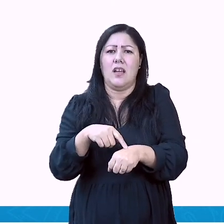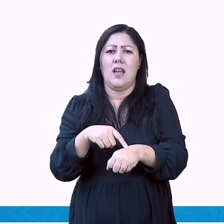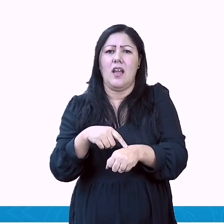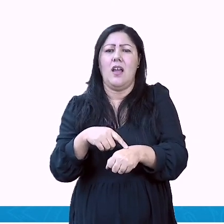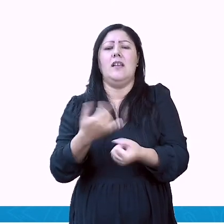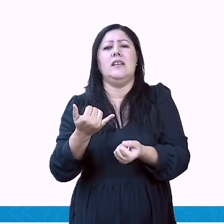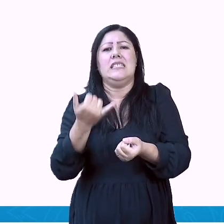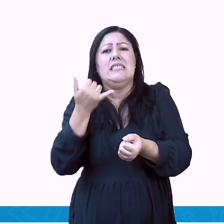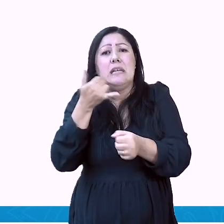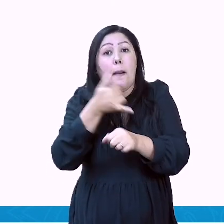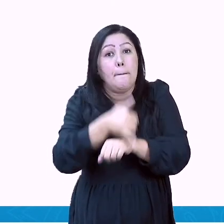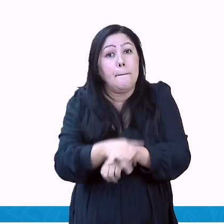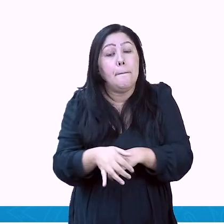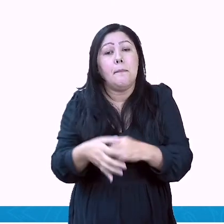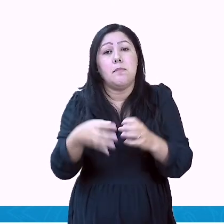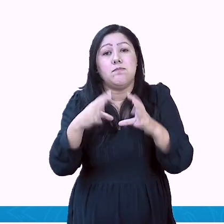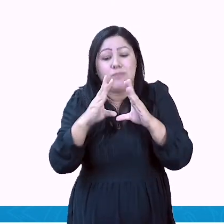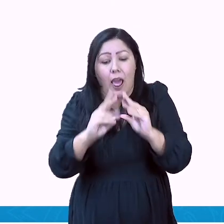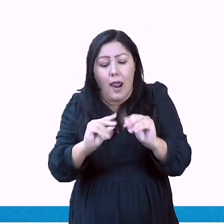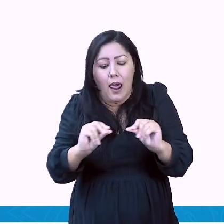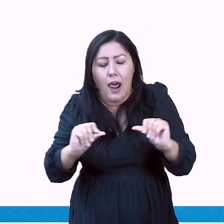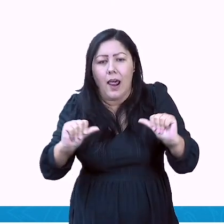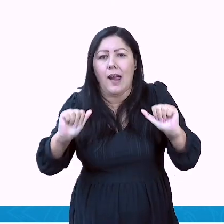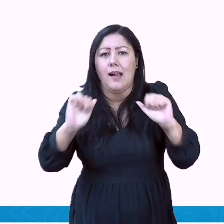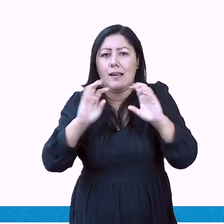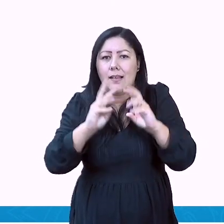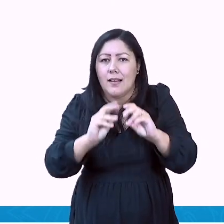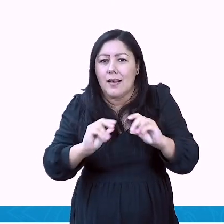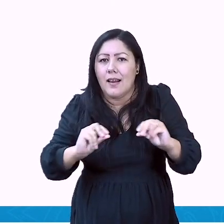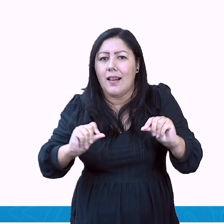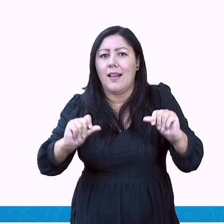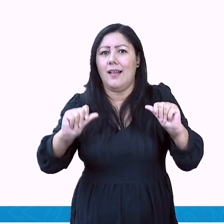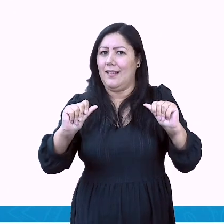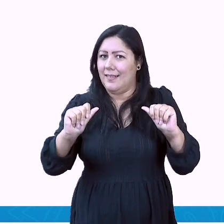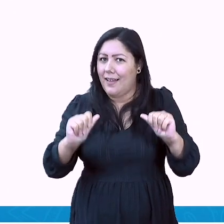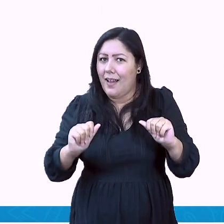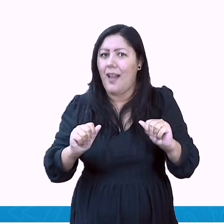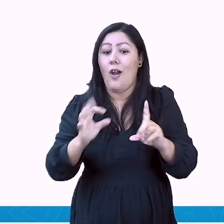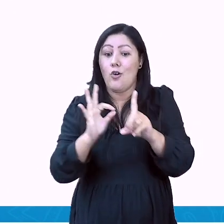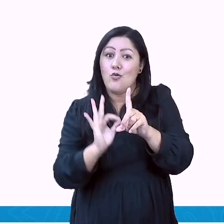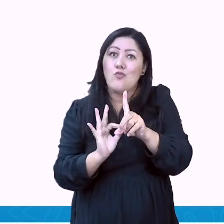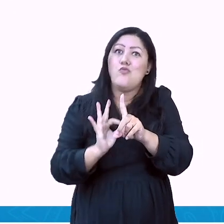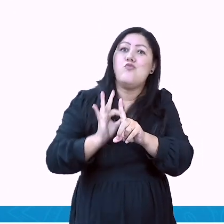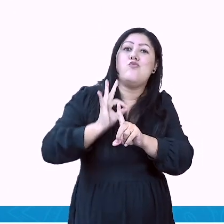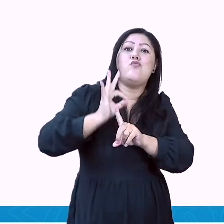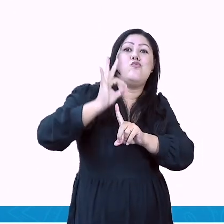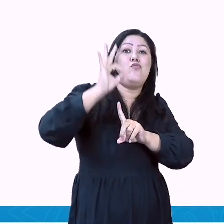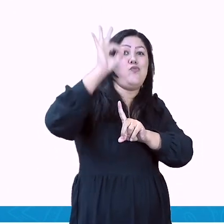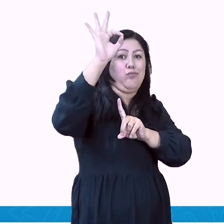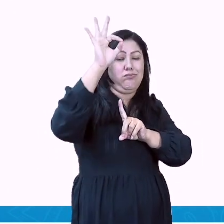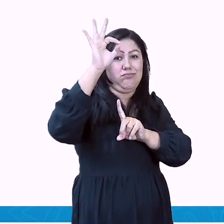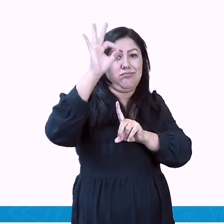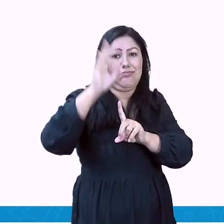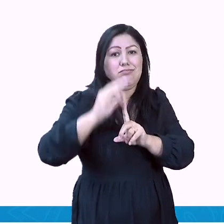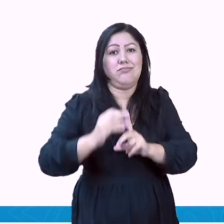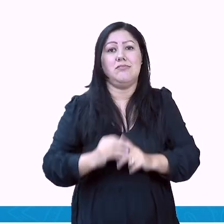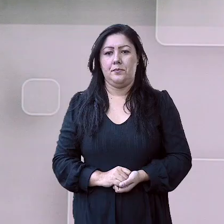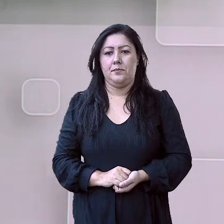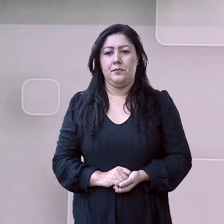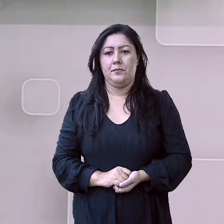apresenta temperaturas muito elevadas, né? Cerca de 6.000 graus